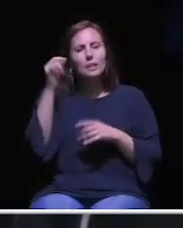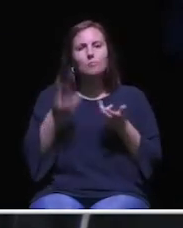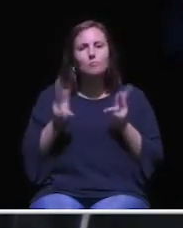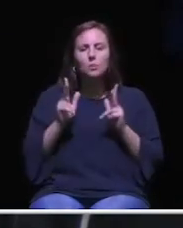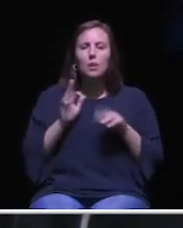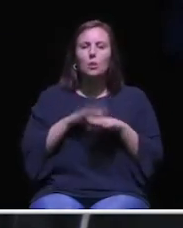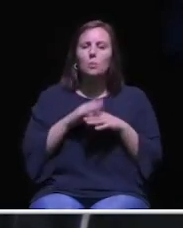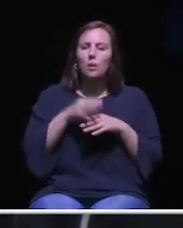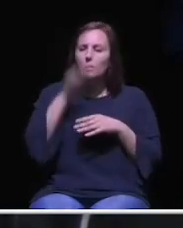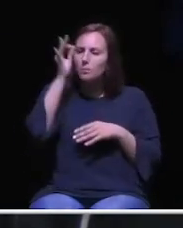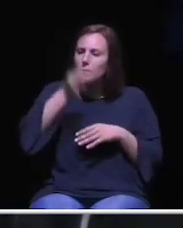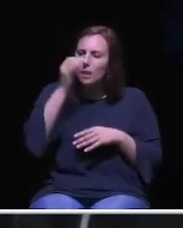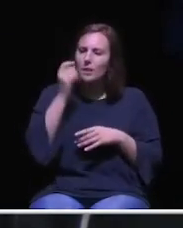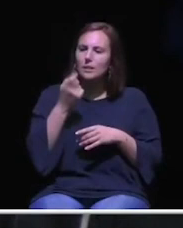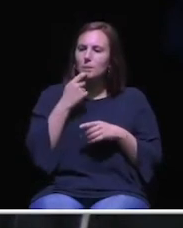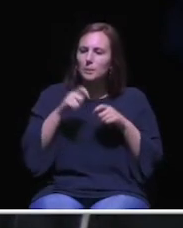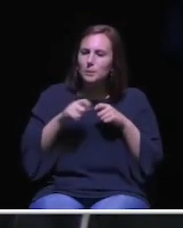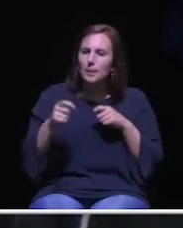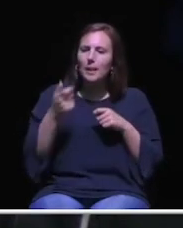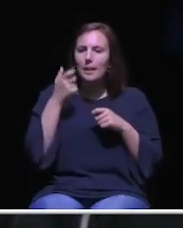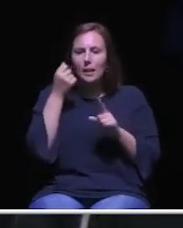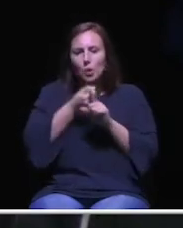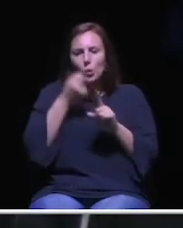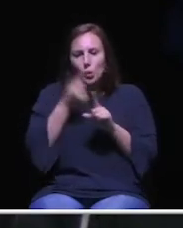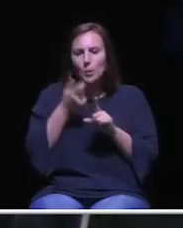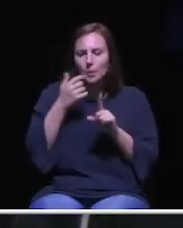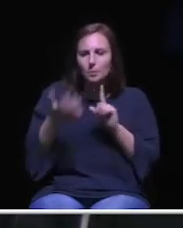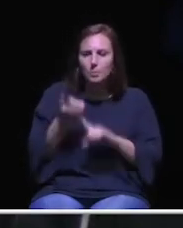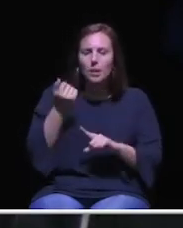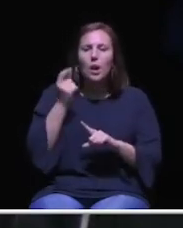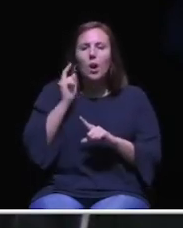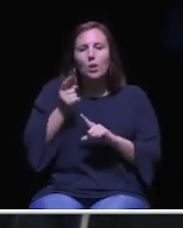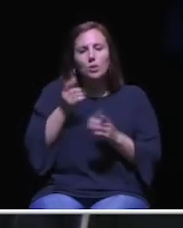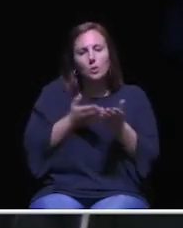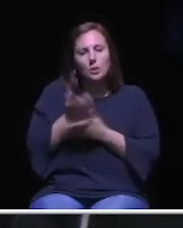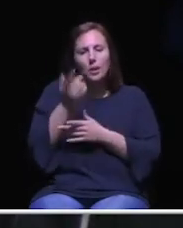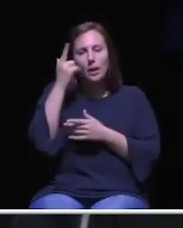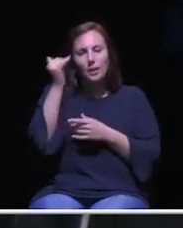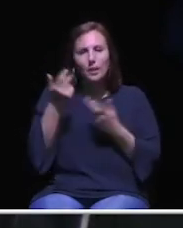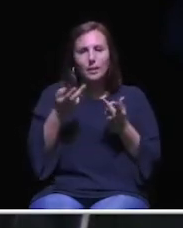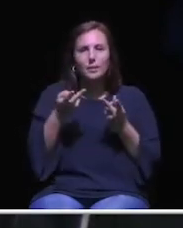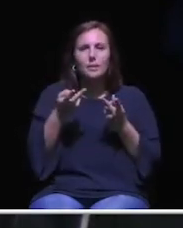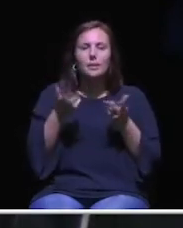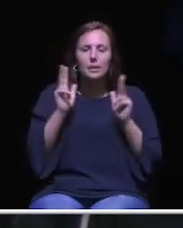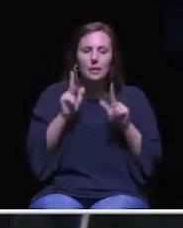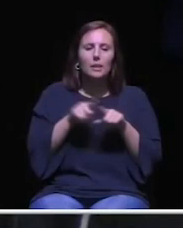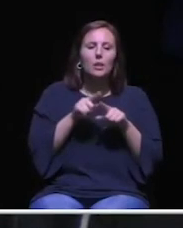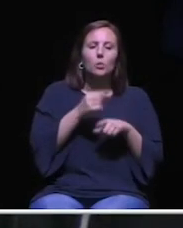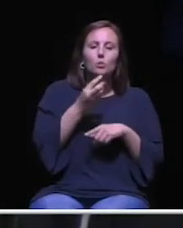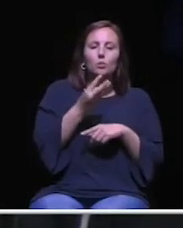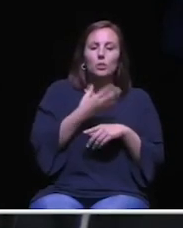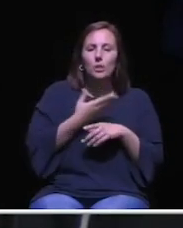homenagearmos Abril e todas as pessoas que fizeram Abril é continuarmos e aprofundarmos esta ideia de liberdade. Os 3D, democratizar, desenvolver